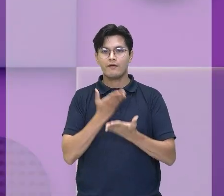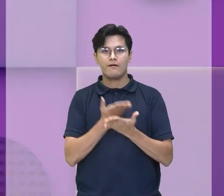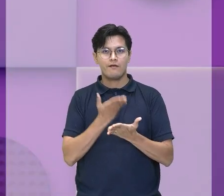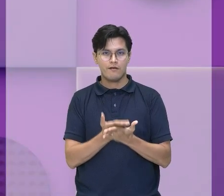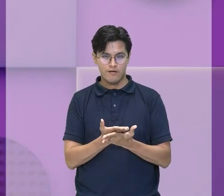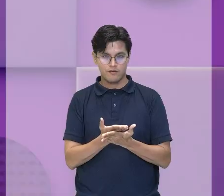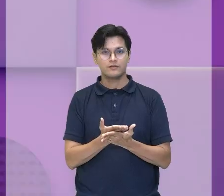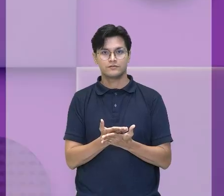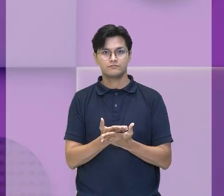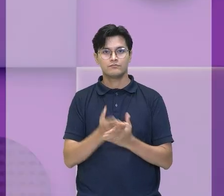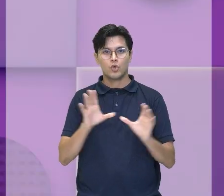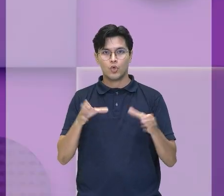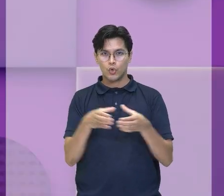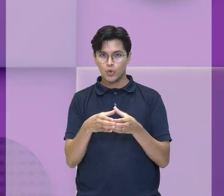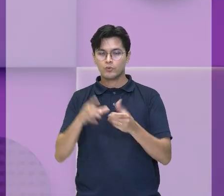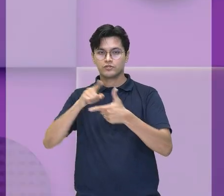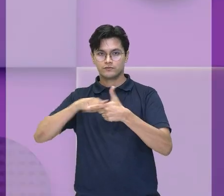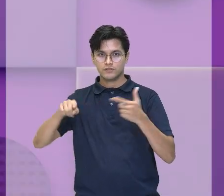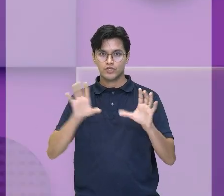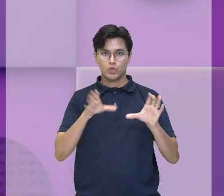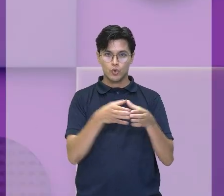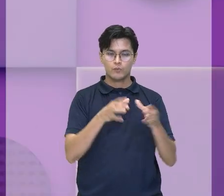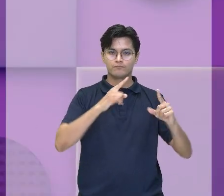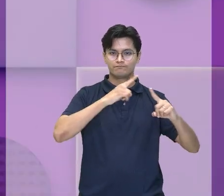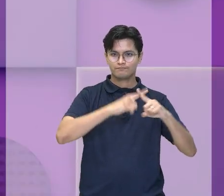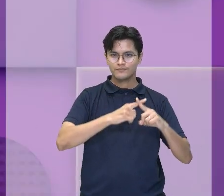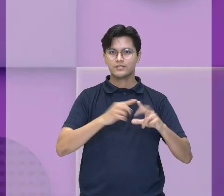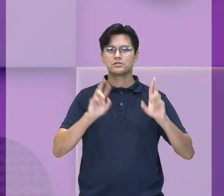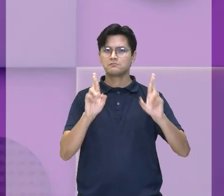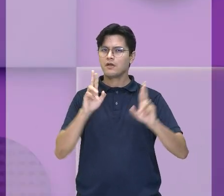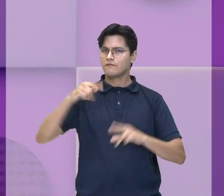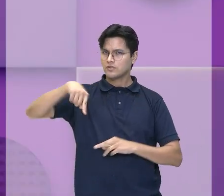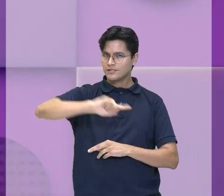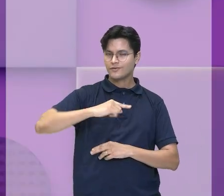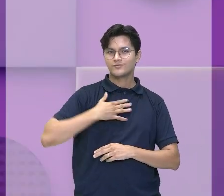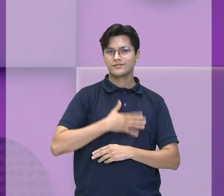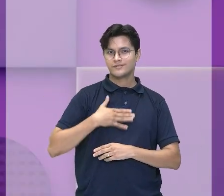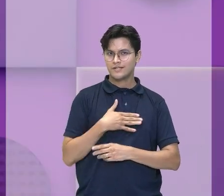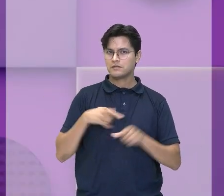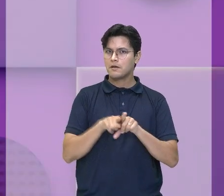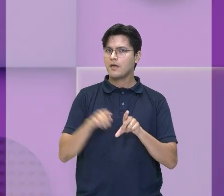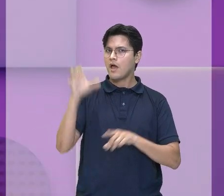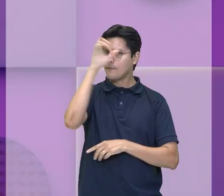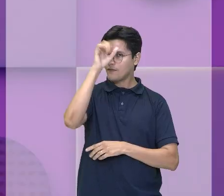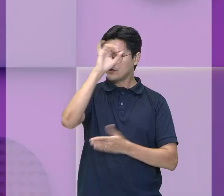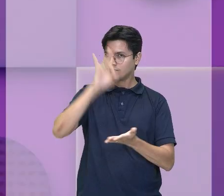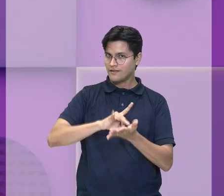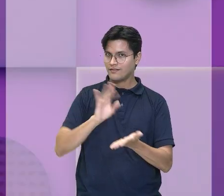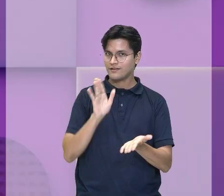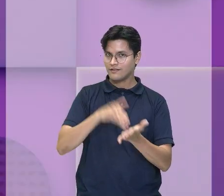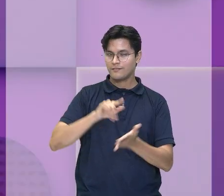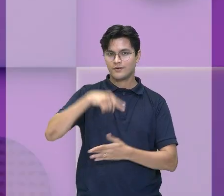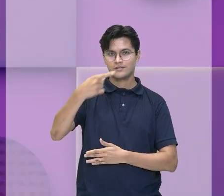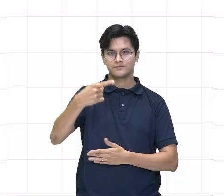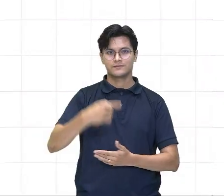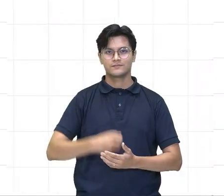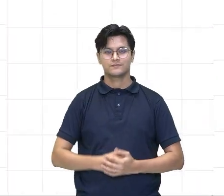de múltiplos. Eu espero que vocês tenham gostado e, claro, aprendido. E a gente se encontra numa próxima oportunidade. Até mais, pessoal!